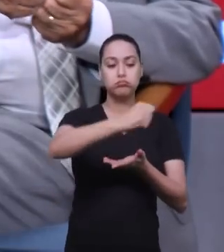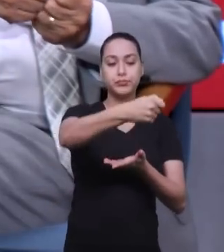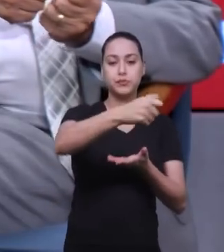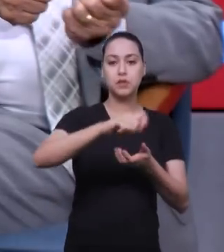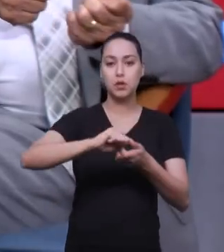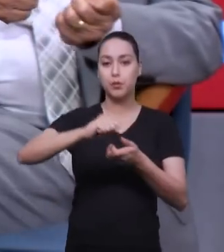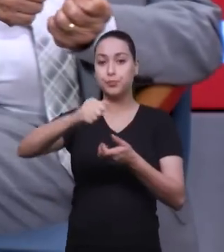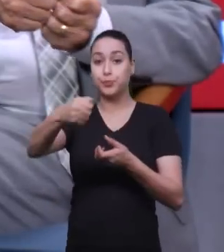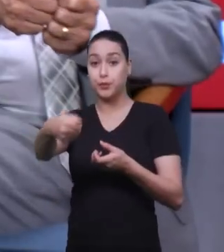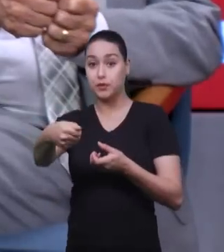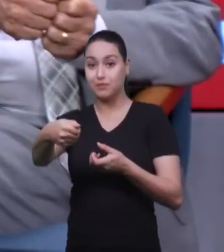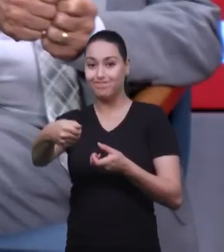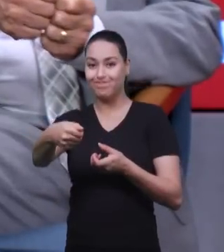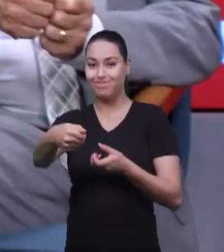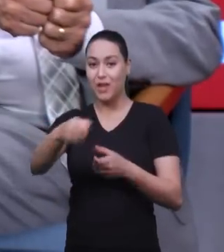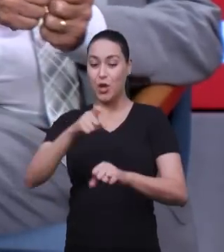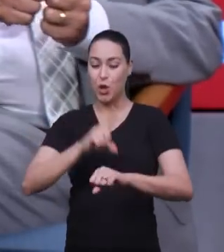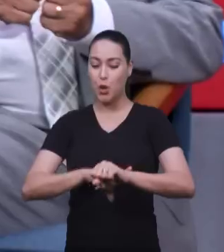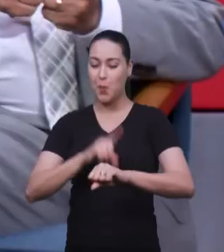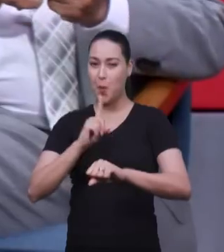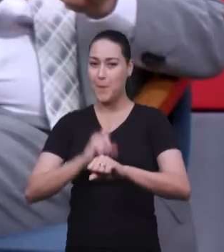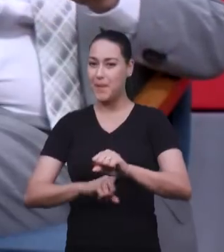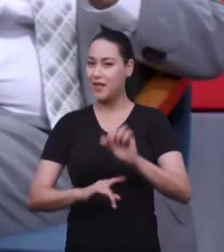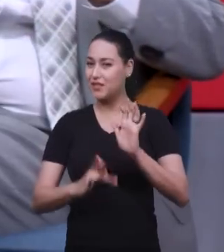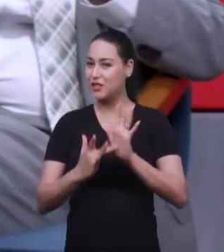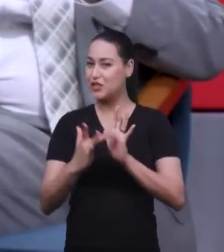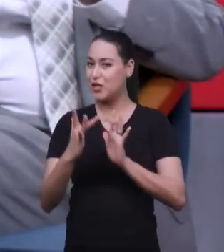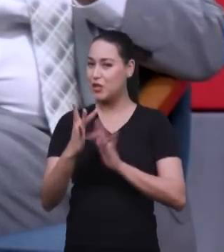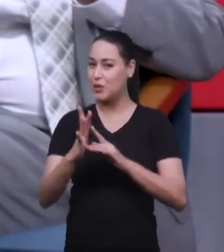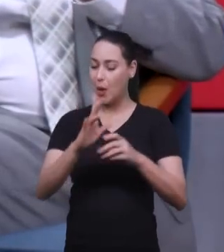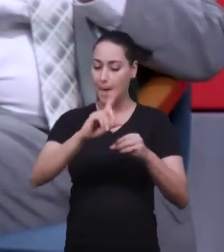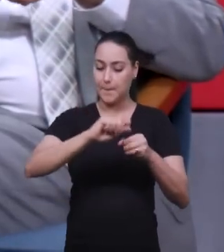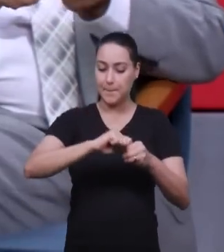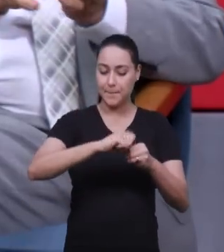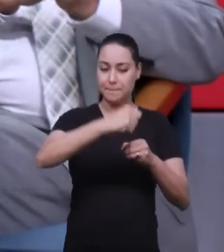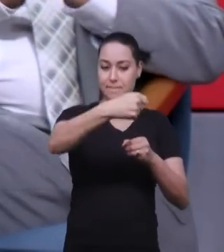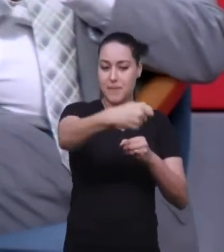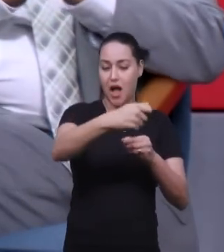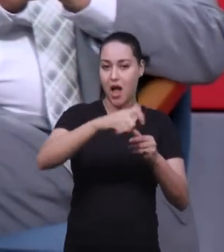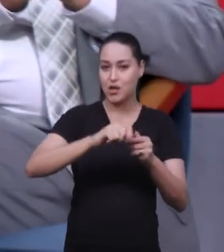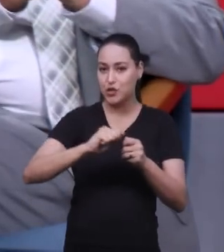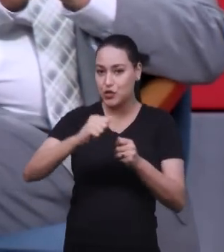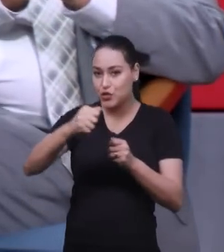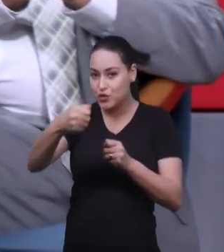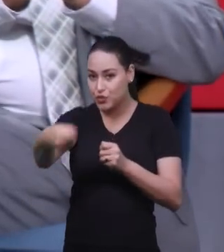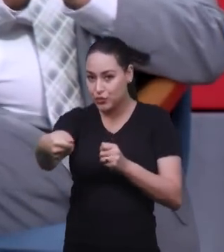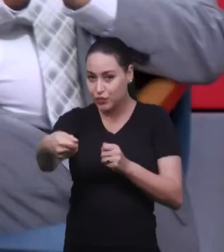para partir e dar a eles. No partir do pão,